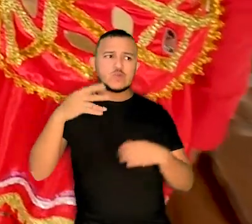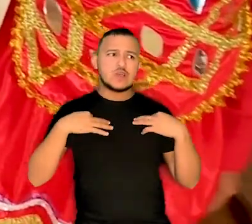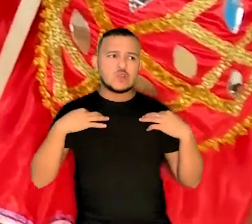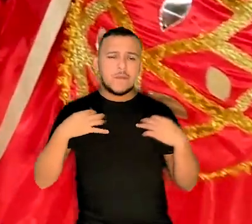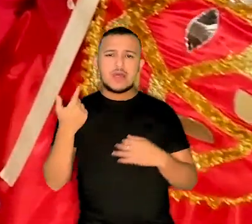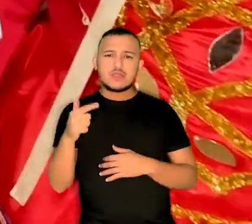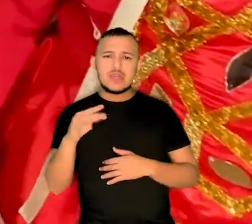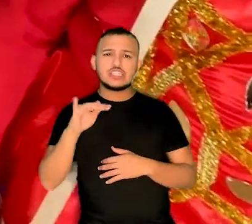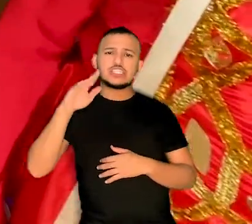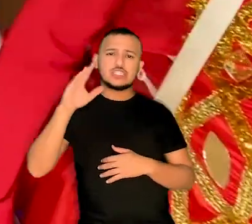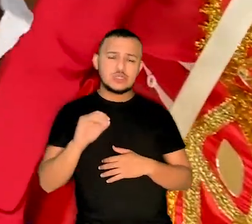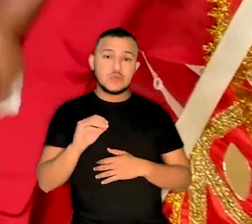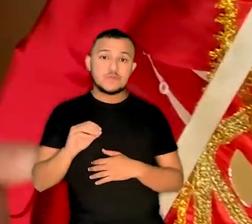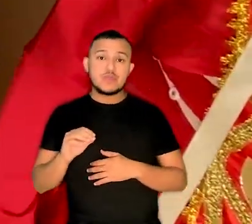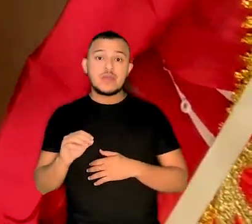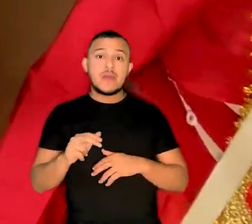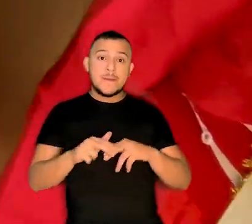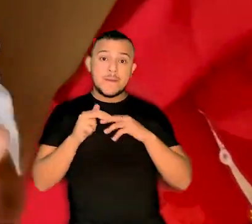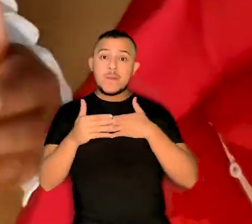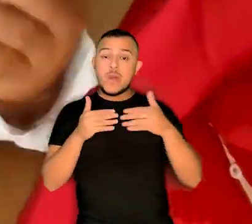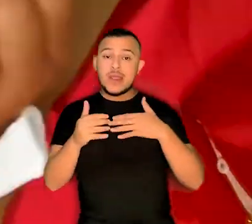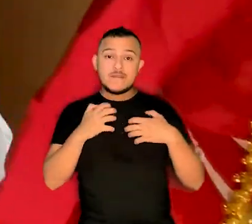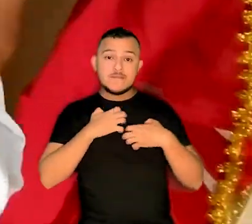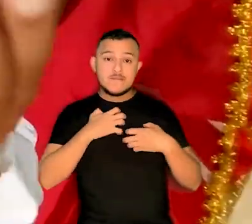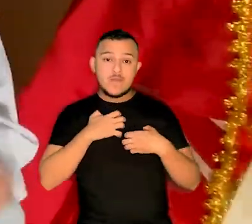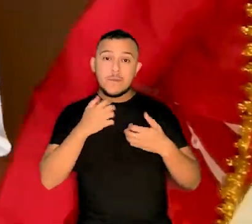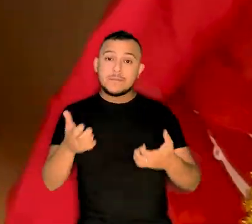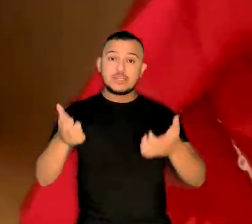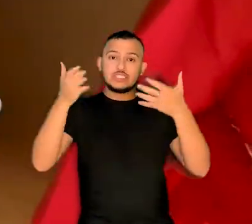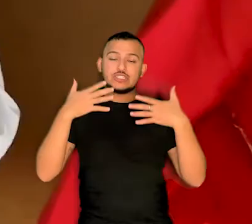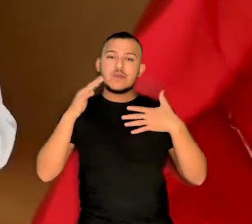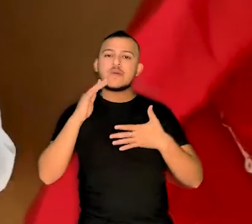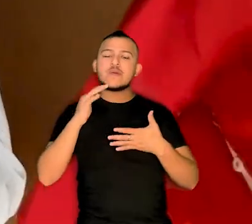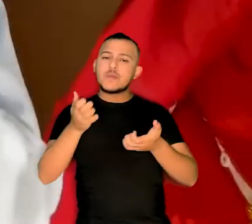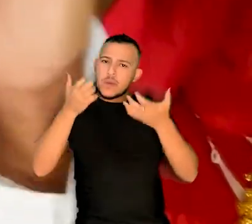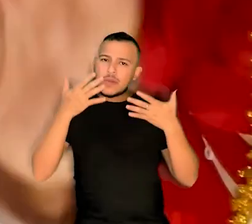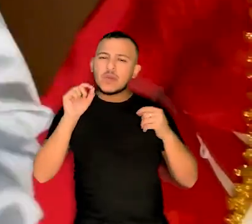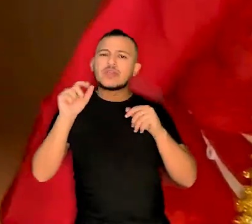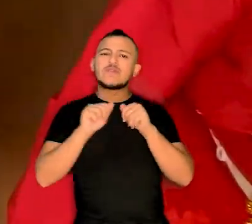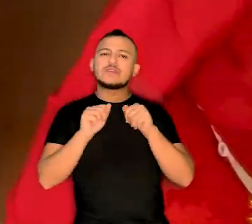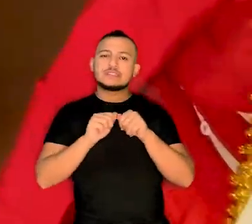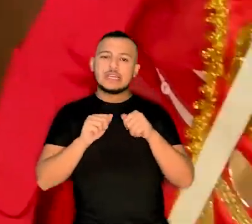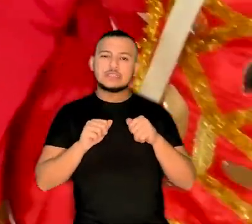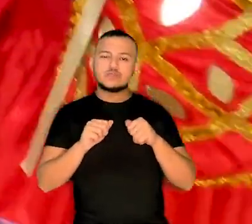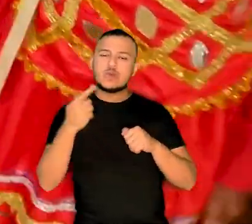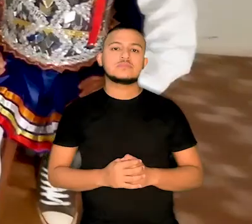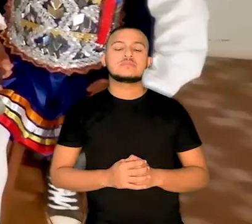tem tino? Disse o turco com furor. Seja de qual forma for, me diga aí e confesso, o que foi que tu fizeste contra o teu